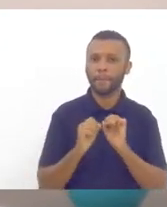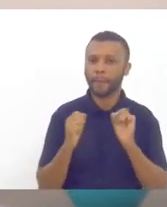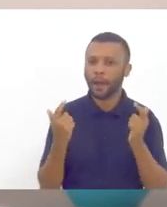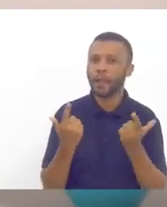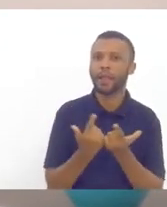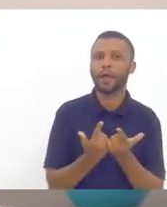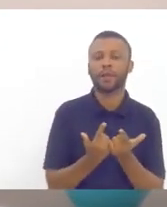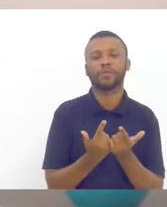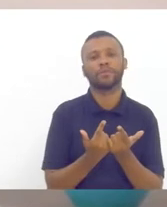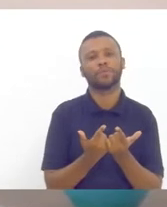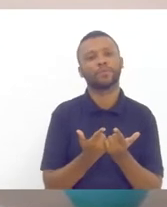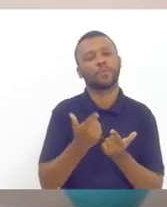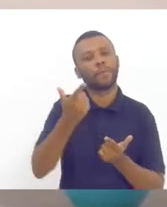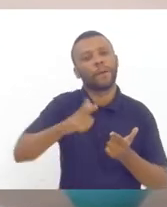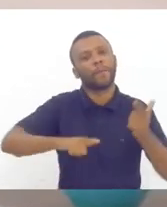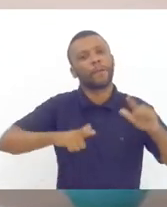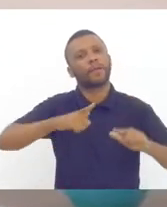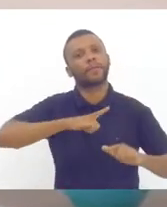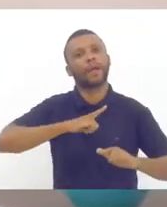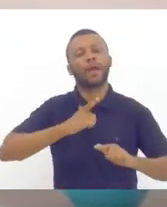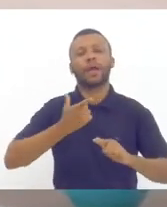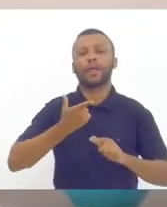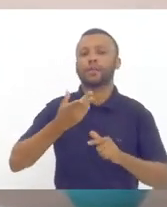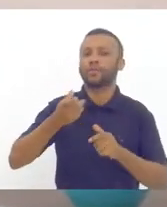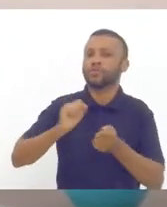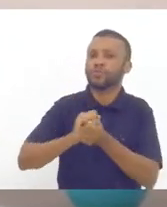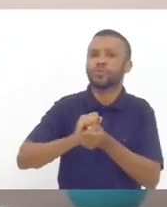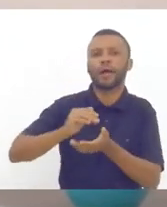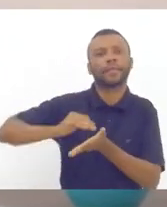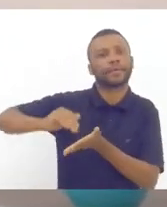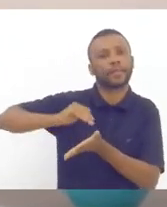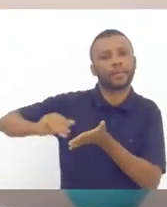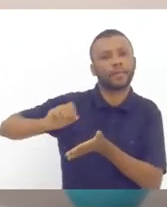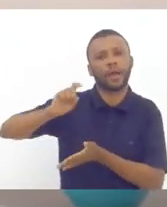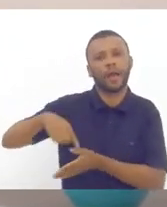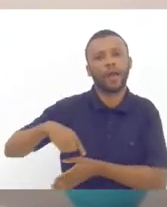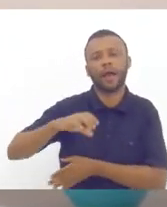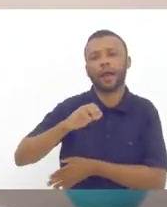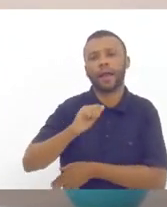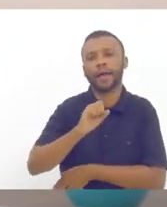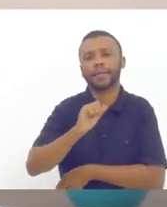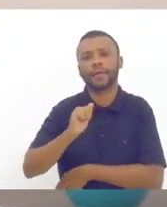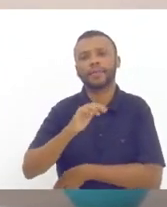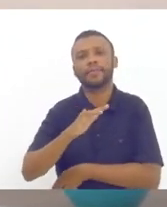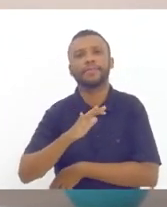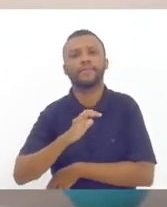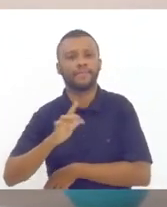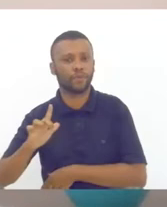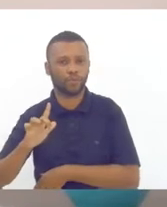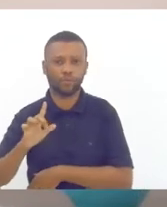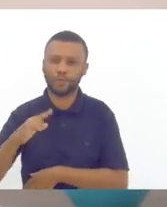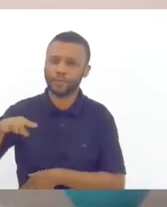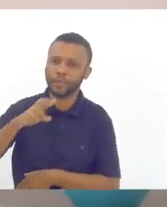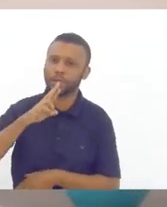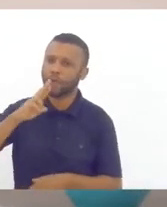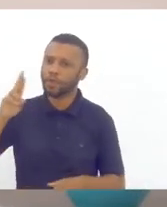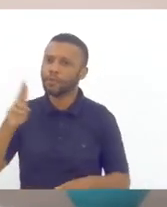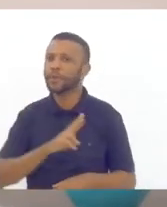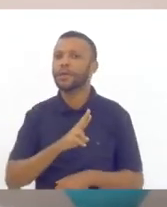pelas secretarias, é a Casa Civil. Né? E o senhor, evidentemente, está respondendo pela